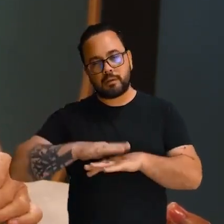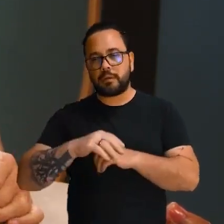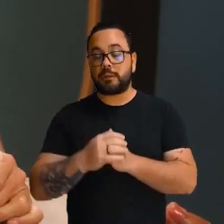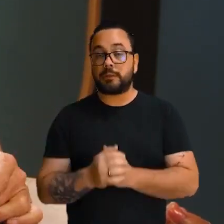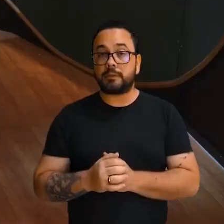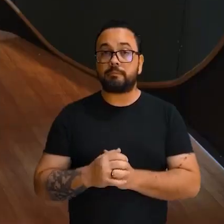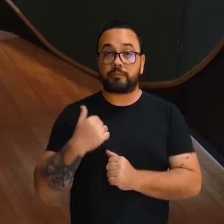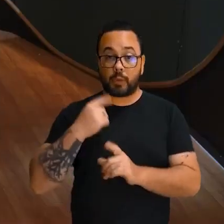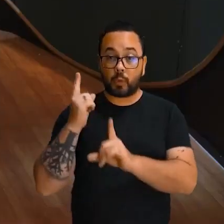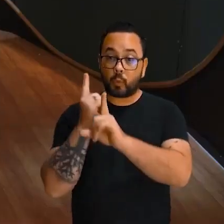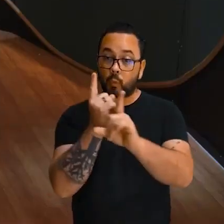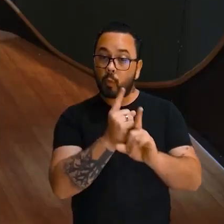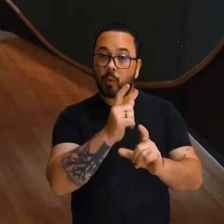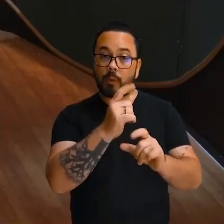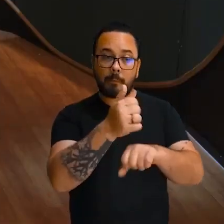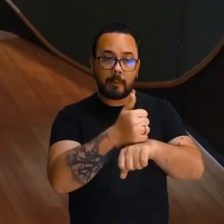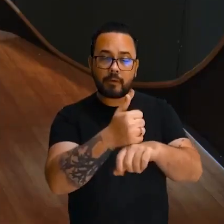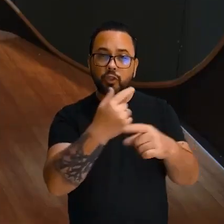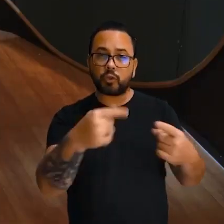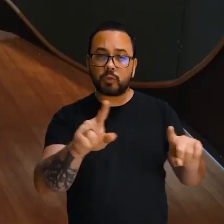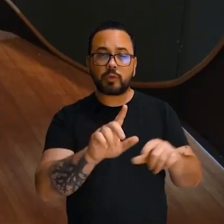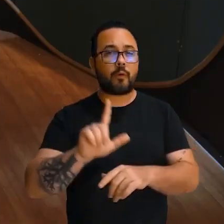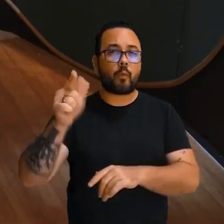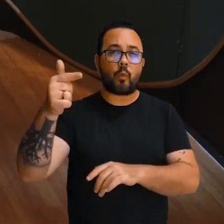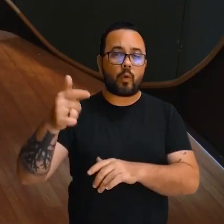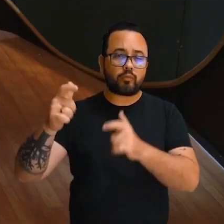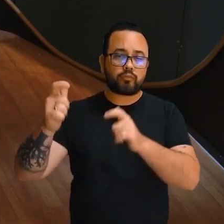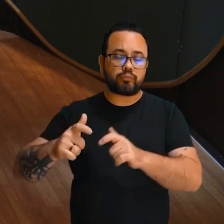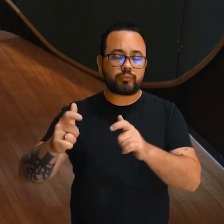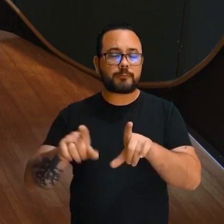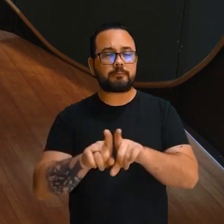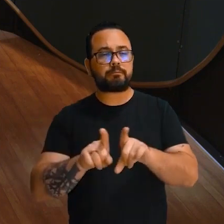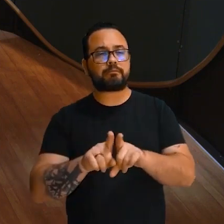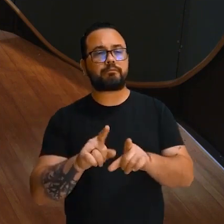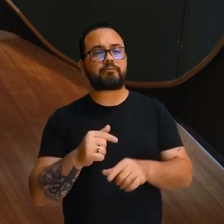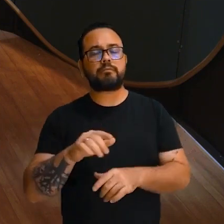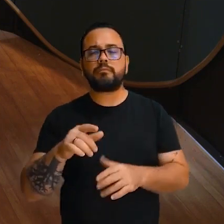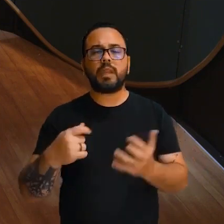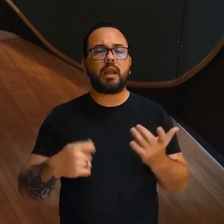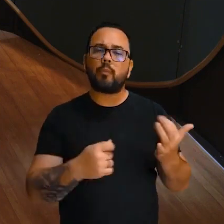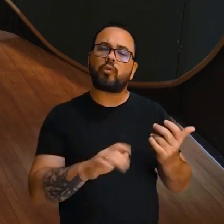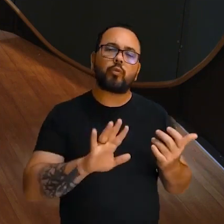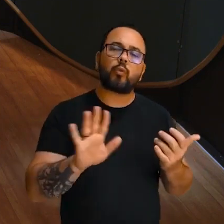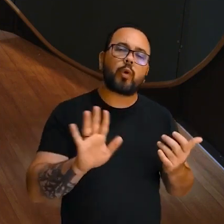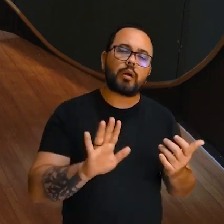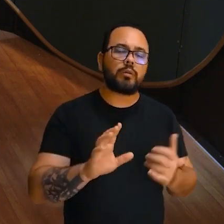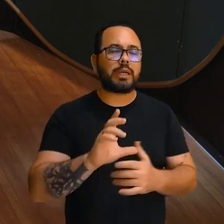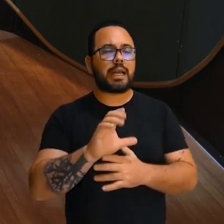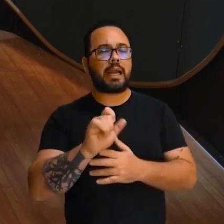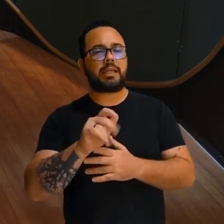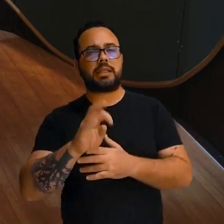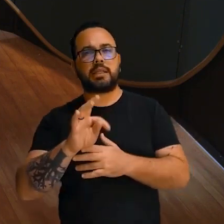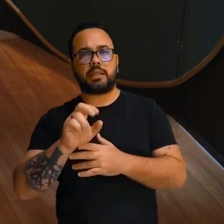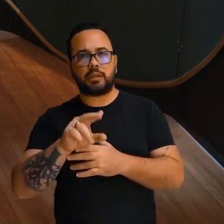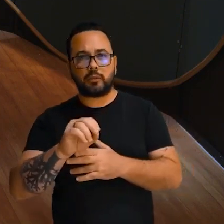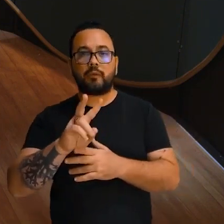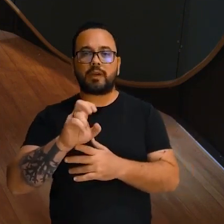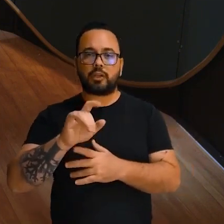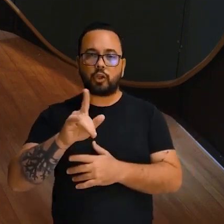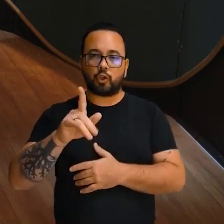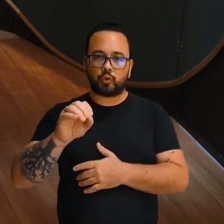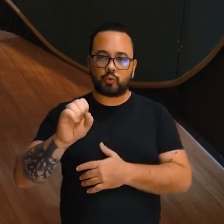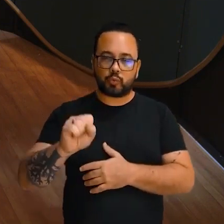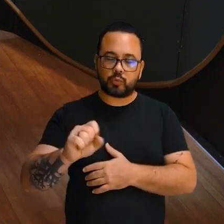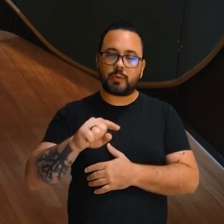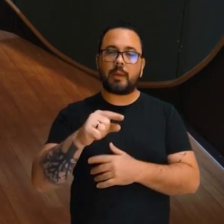Aí, quando eu encontrava os músicos, eu lembro que eu fazia um festival na Romênia. Uhum. Eu escolho o repertório, cara, eu quero Caetano Veloso. Eu falei, Caetano Veloso? Você é